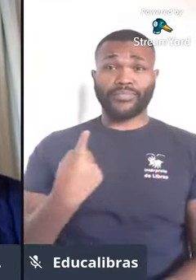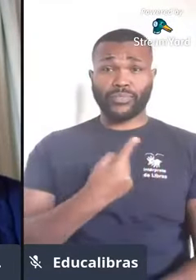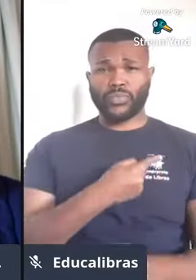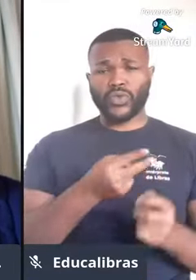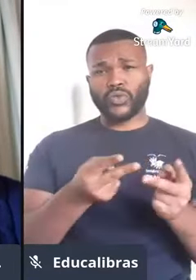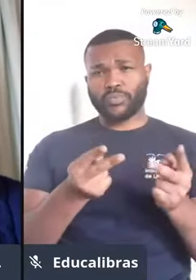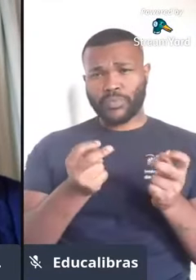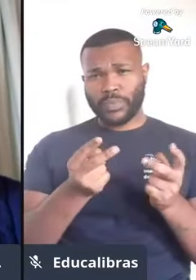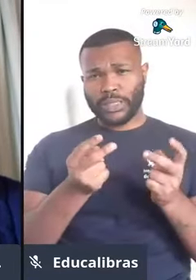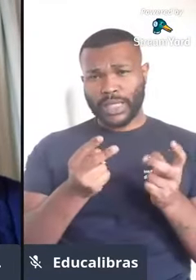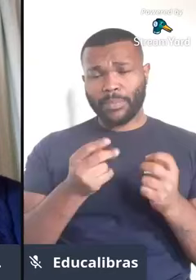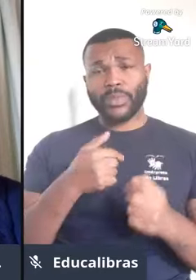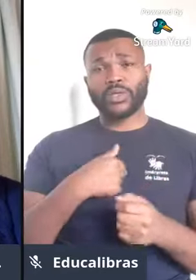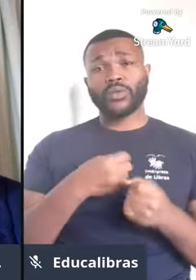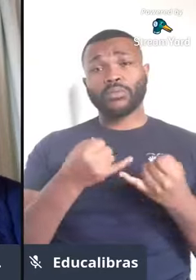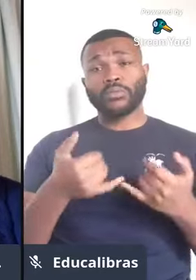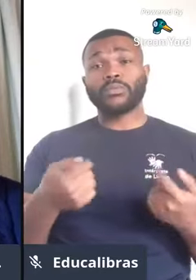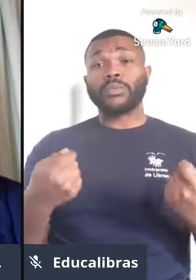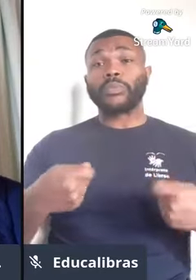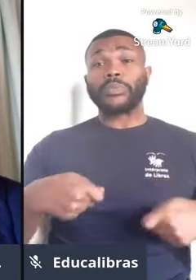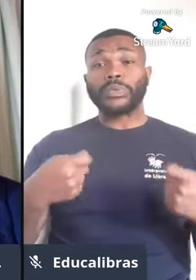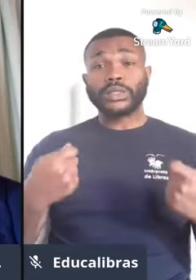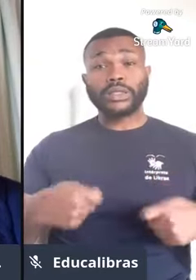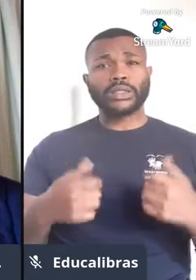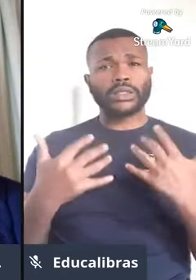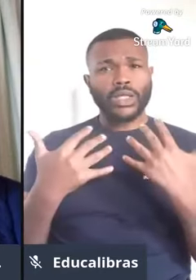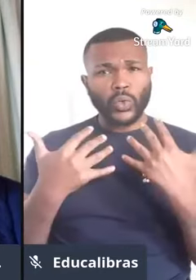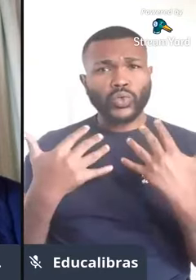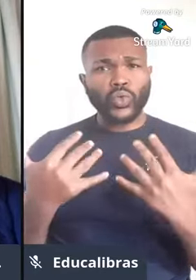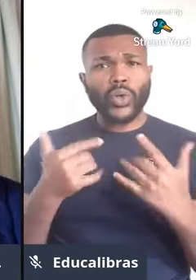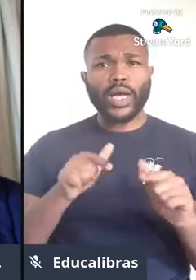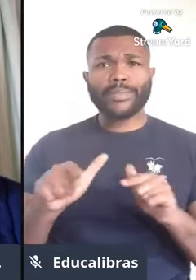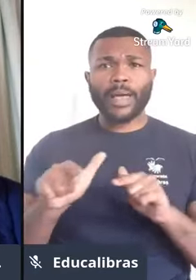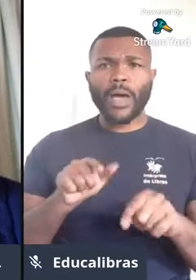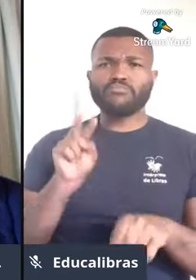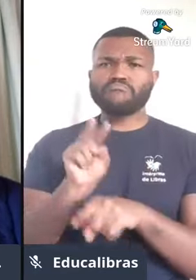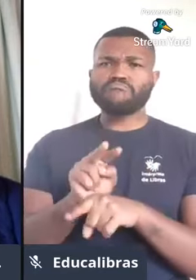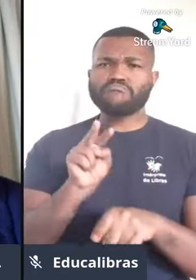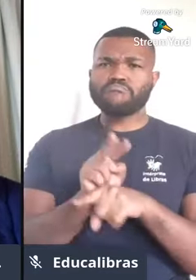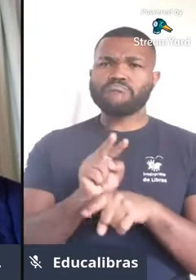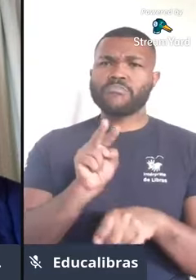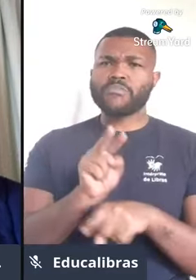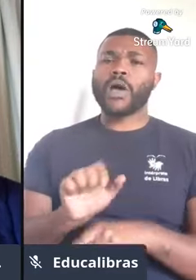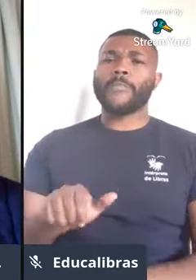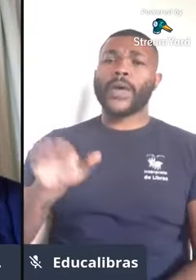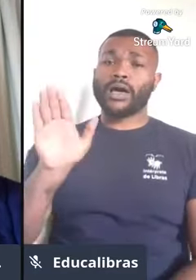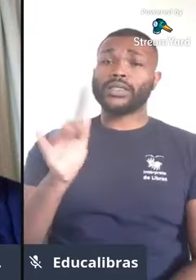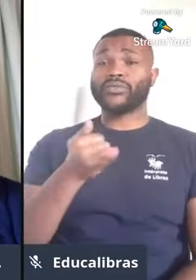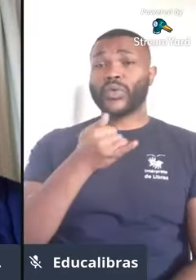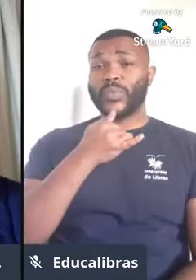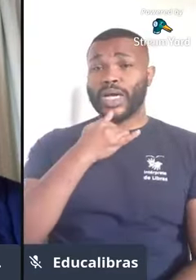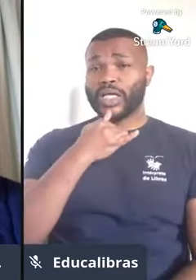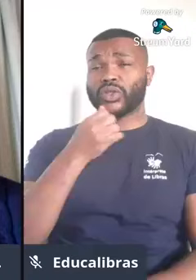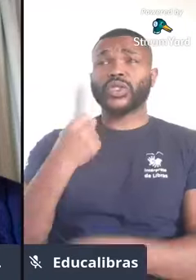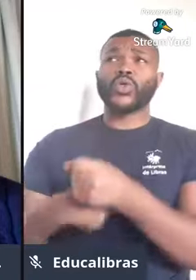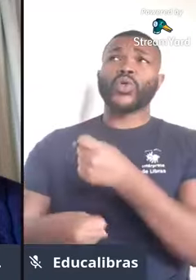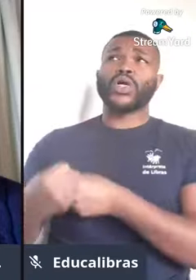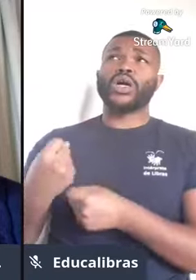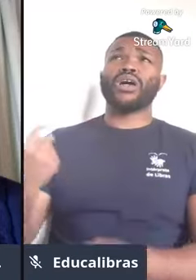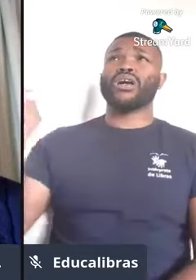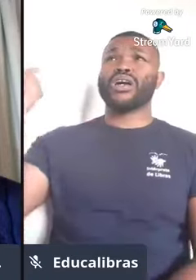é necessário um reforço na auditoria fiscal do trabalho. Infelizmente, nos últimos anos, nós não tivemos mais